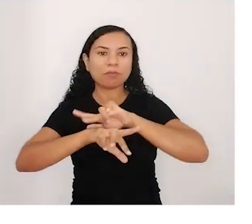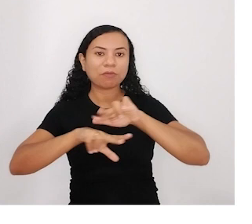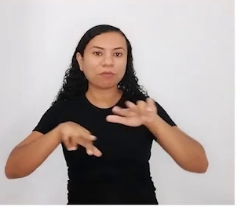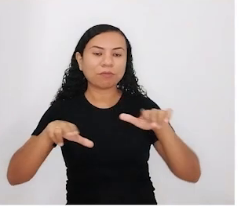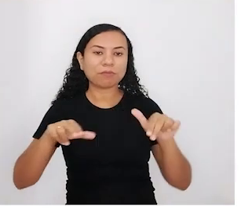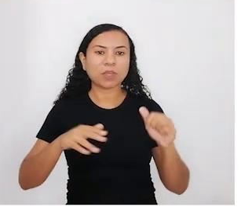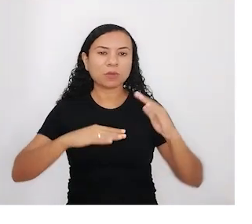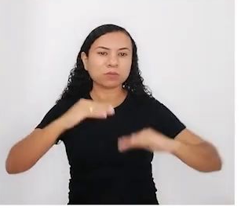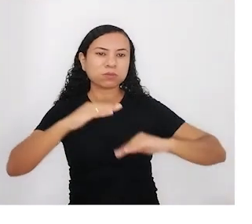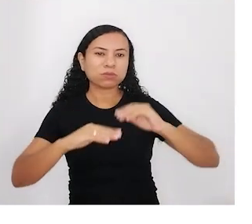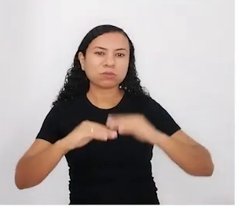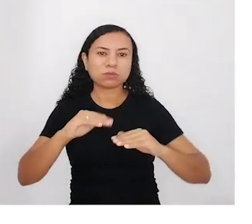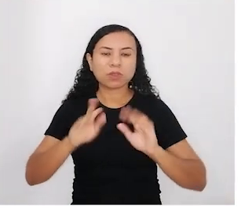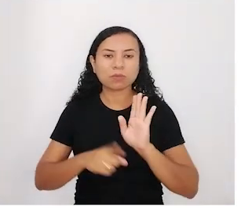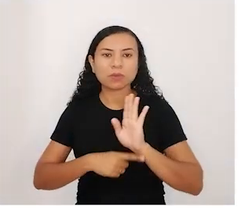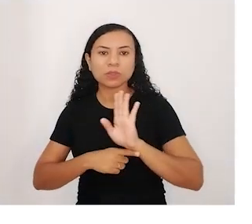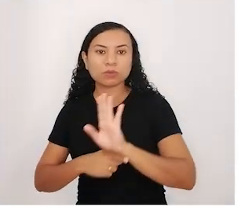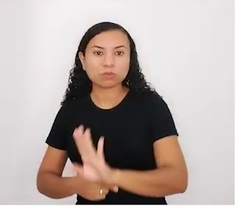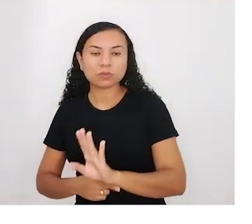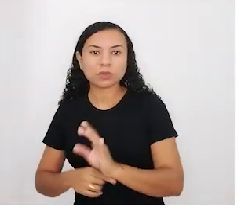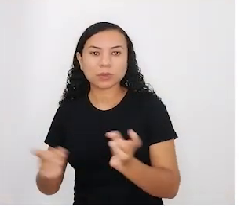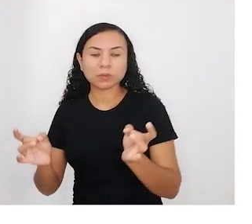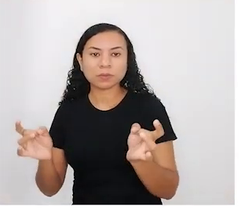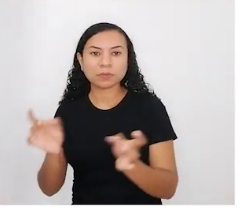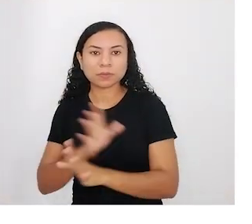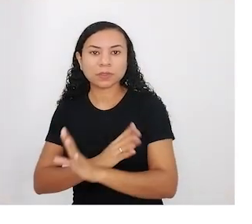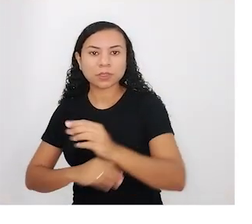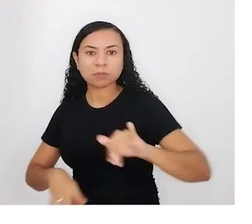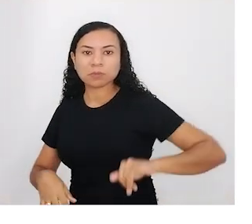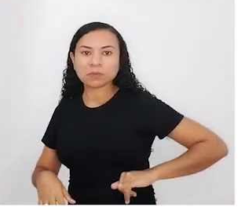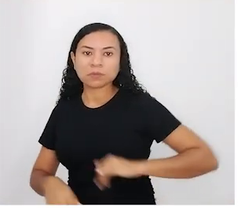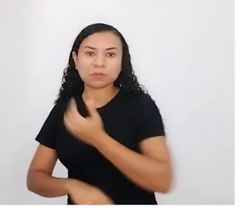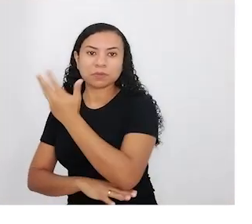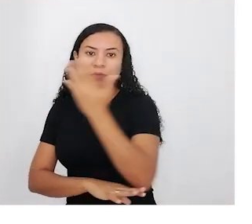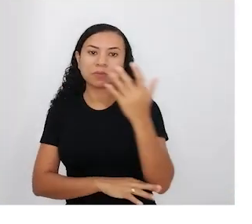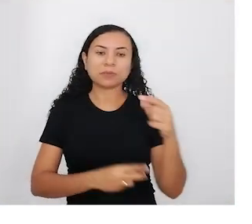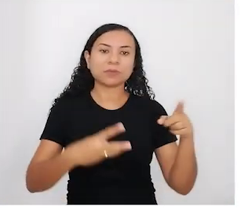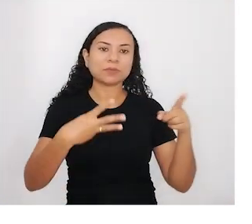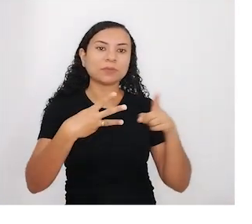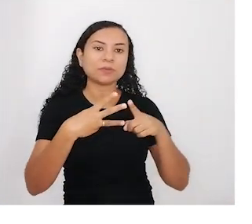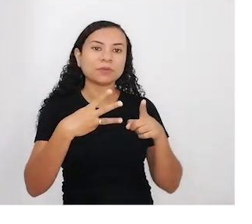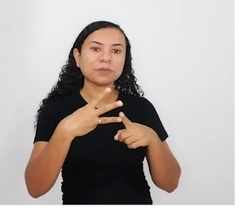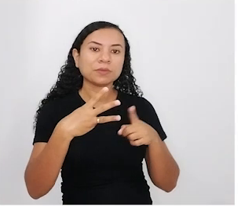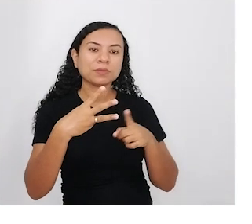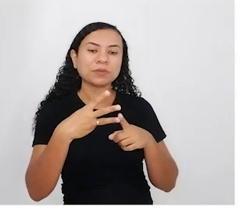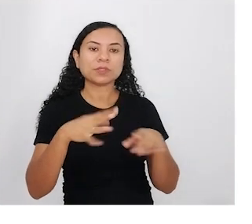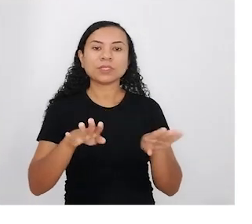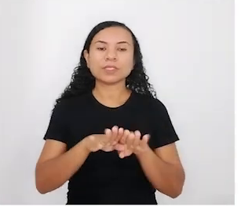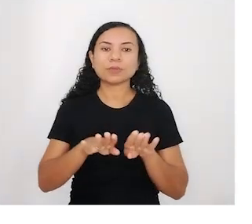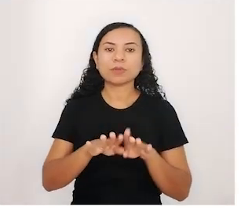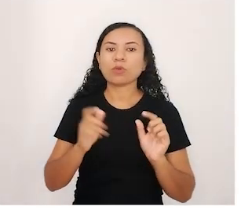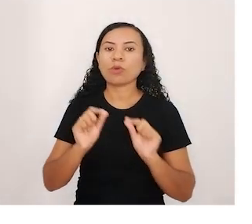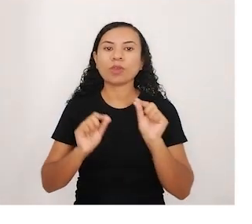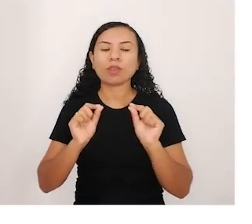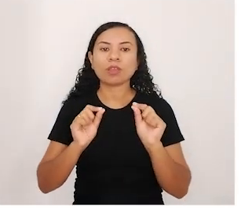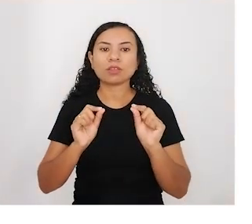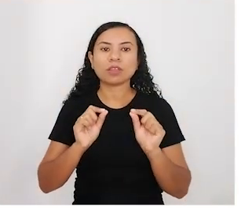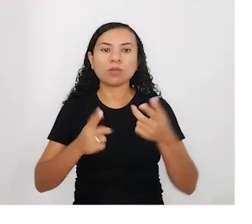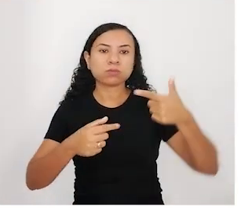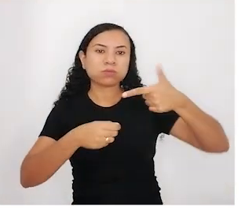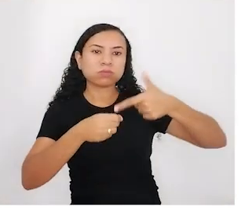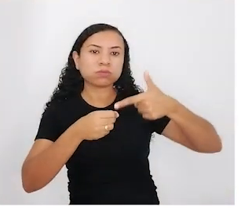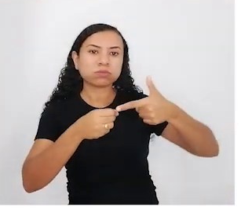ambiente. Bioconversão de resíduos provenientes da agricultura. Produção de biocombustíveis a partir de